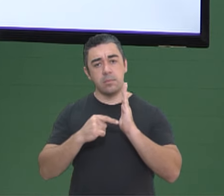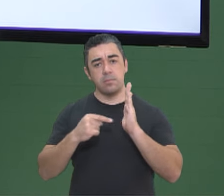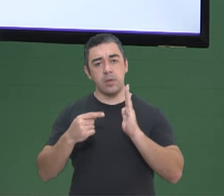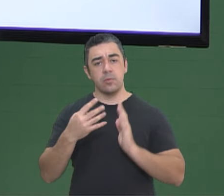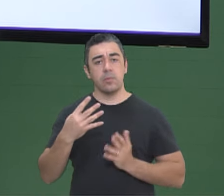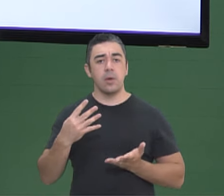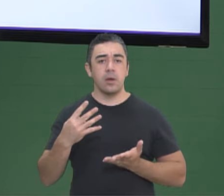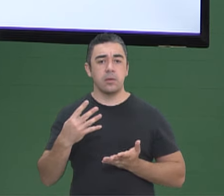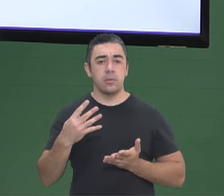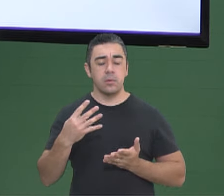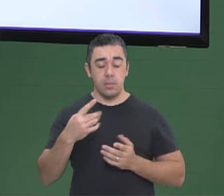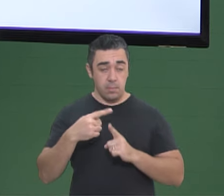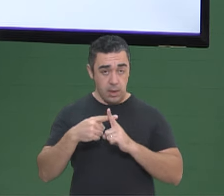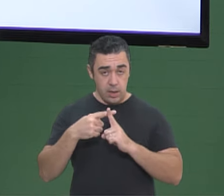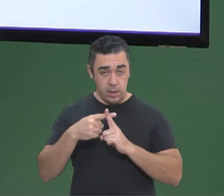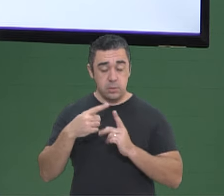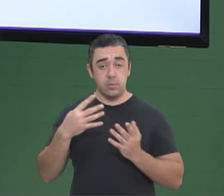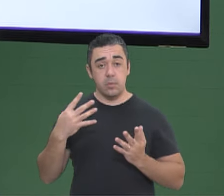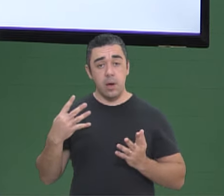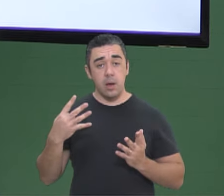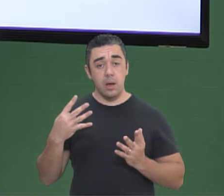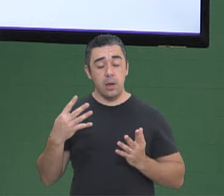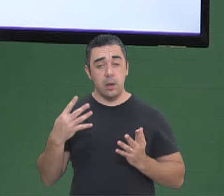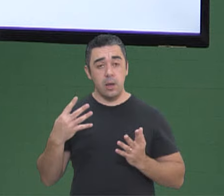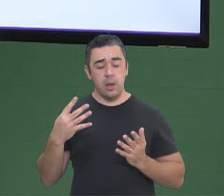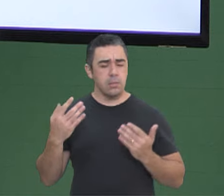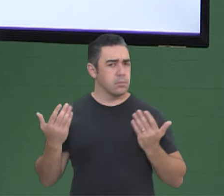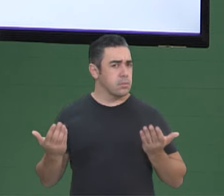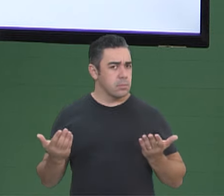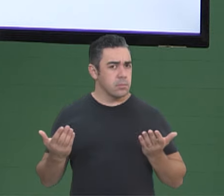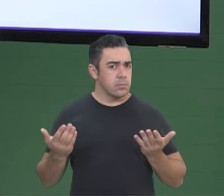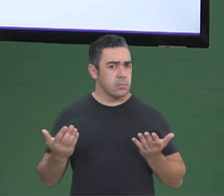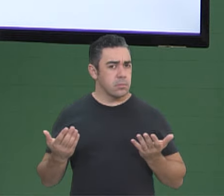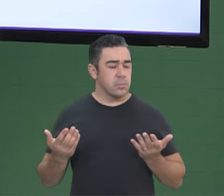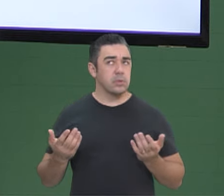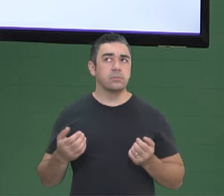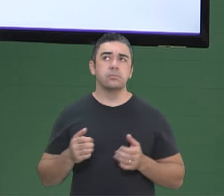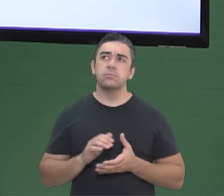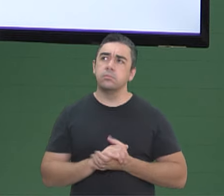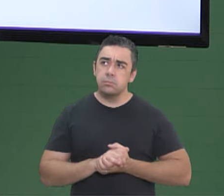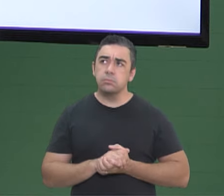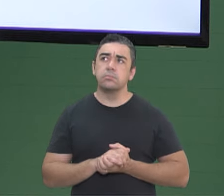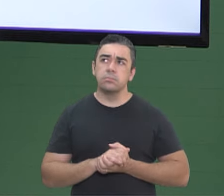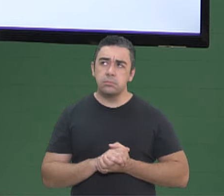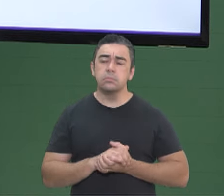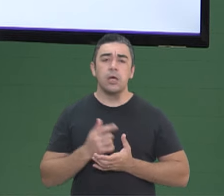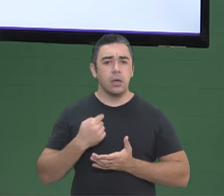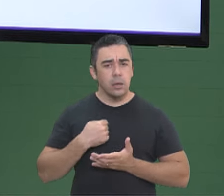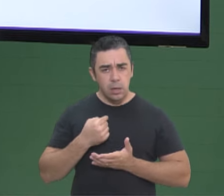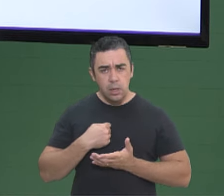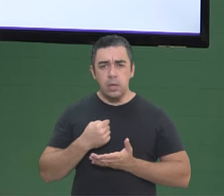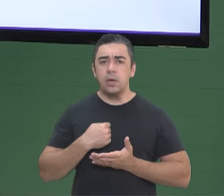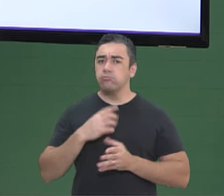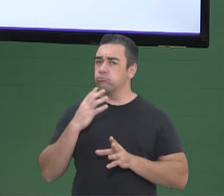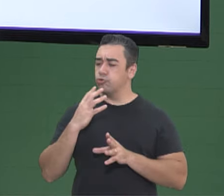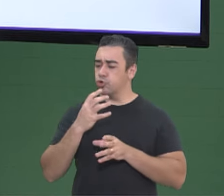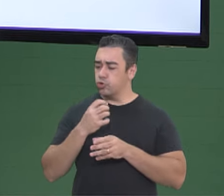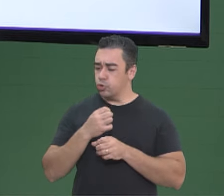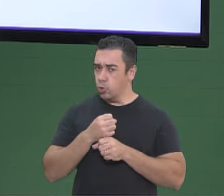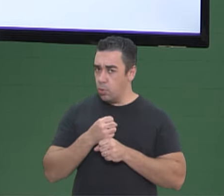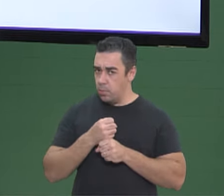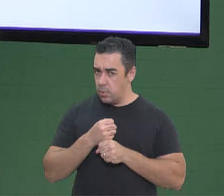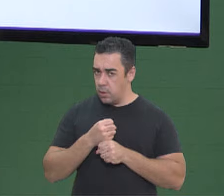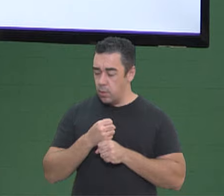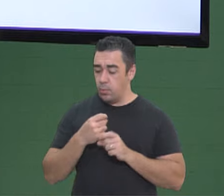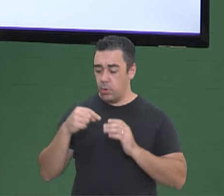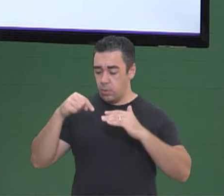os sinais são iguais, o que aconteceu? Eu fiz uma ideia de agrupamento. Eu juntei,